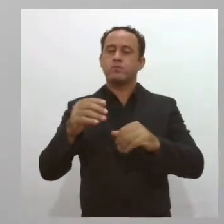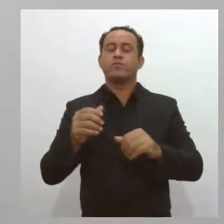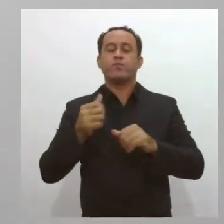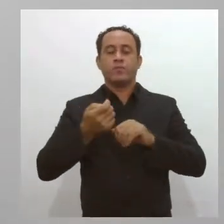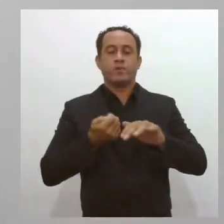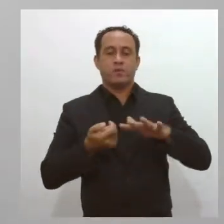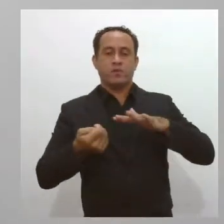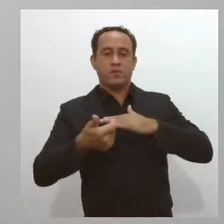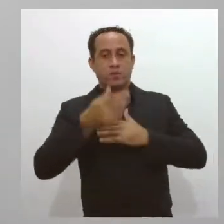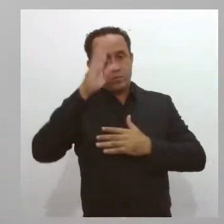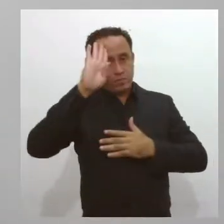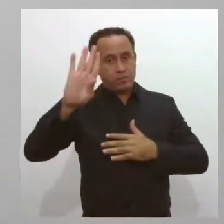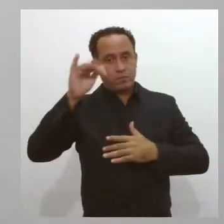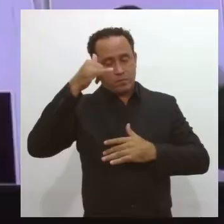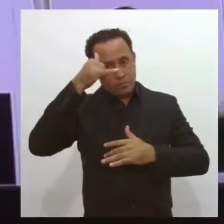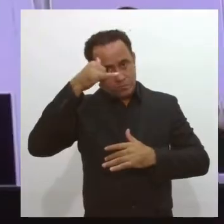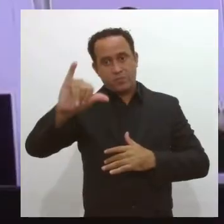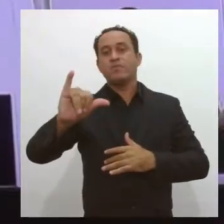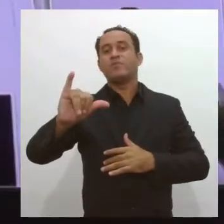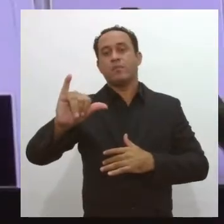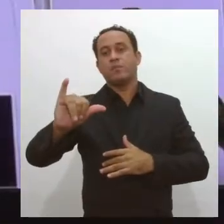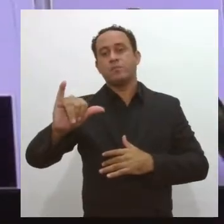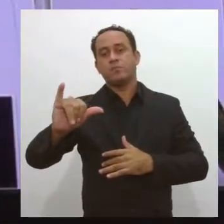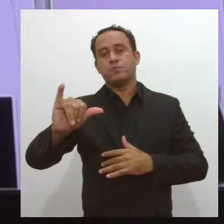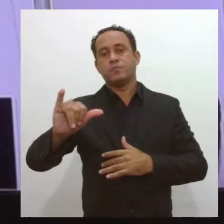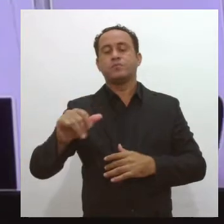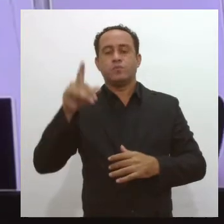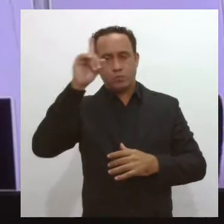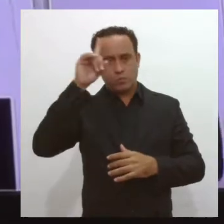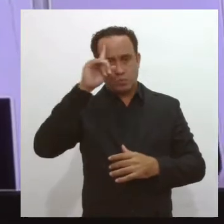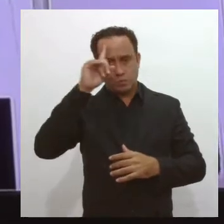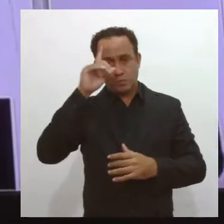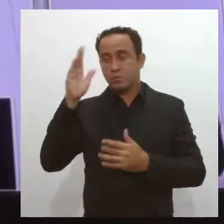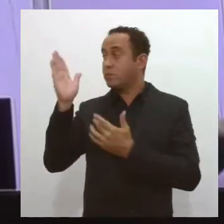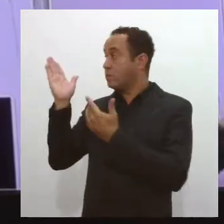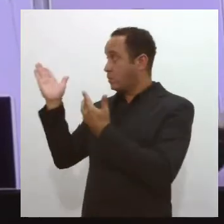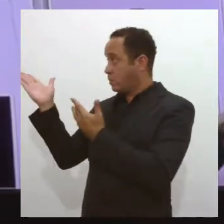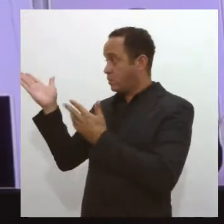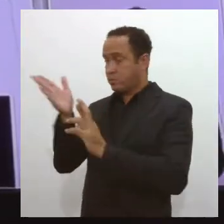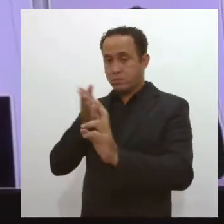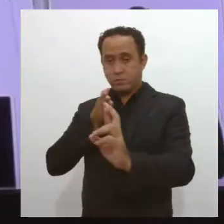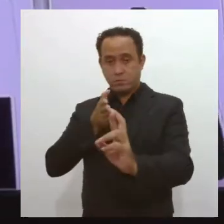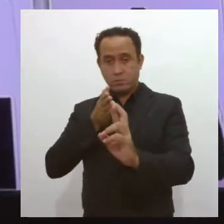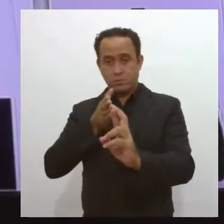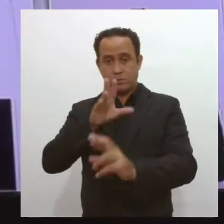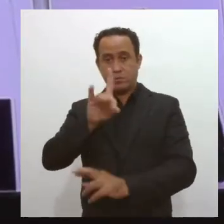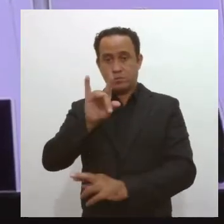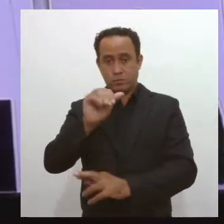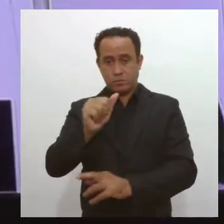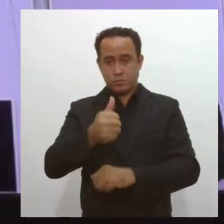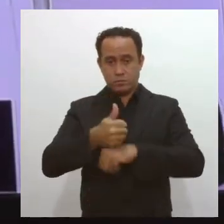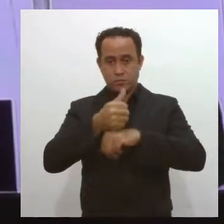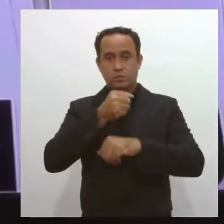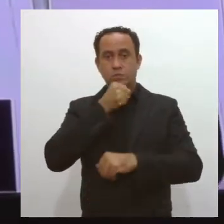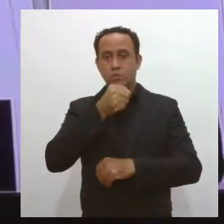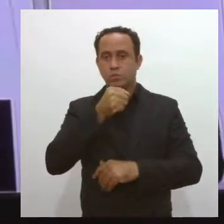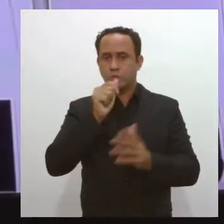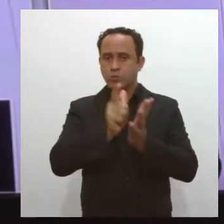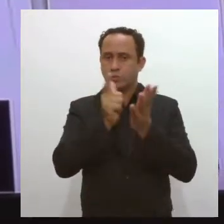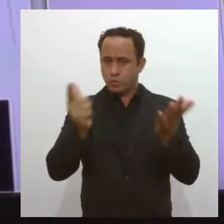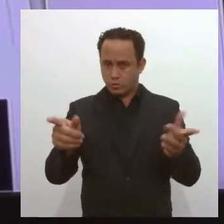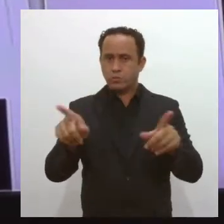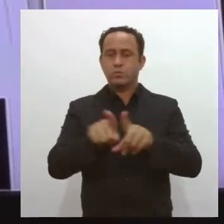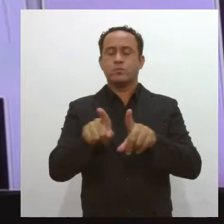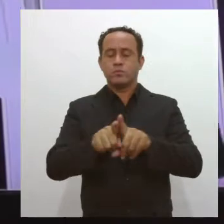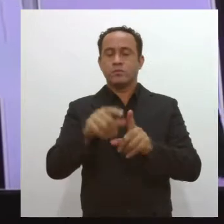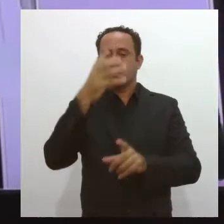nos apresenta diariamente. O deputado Irã Barbosa fez referência ao dia, defendendo que o jornalismo feito de forma